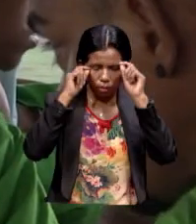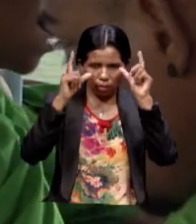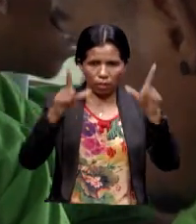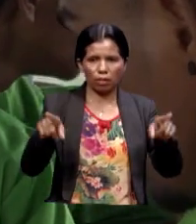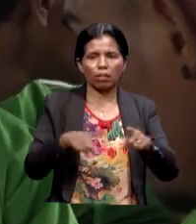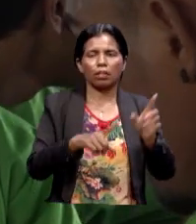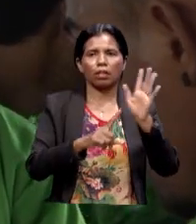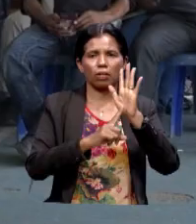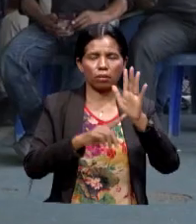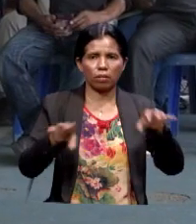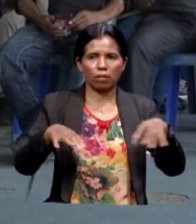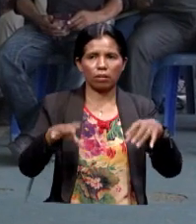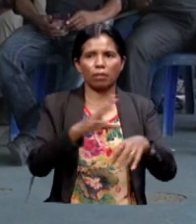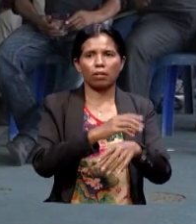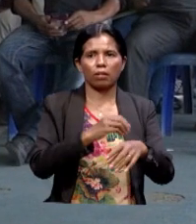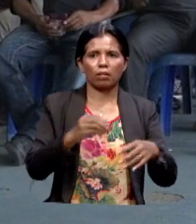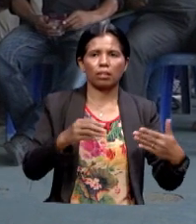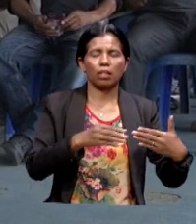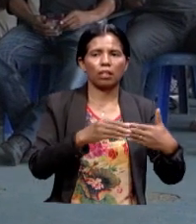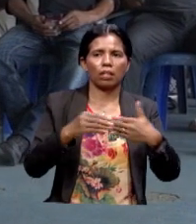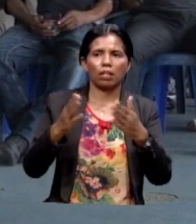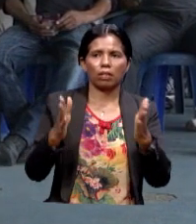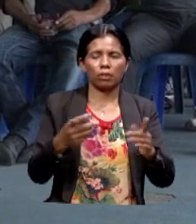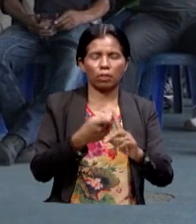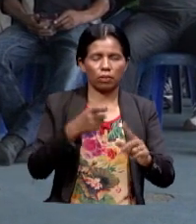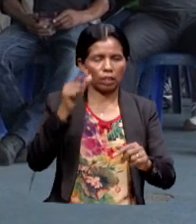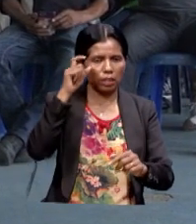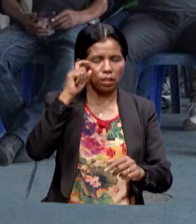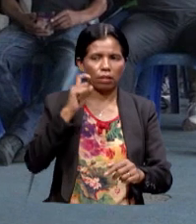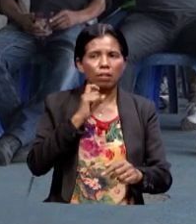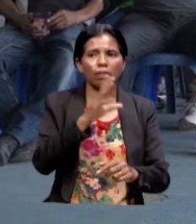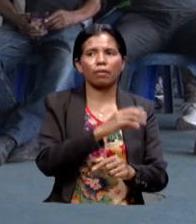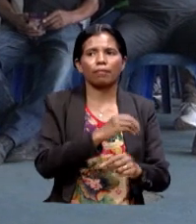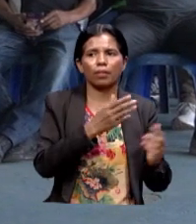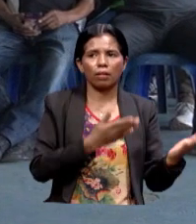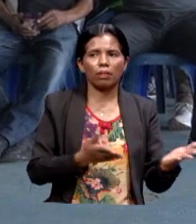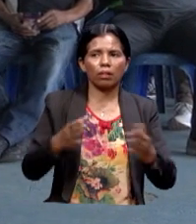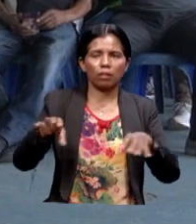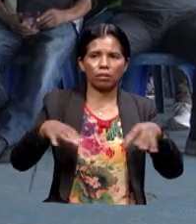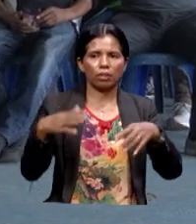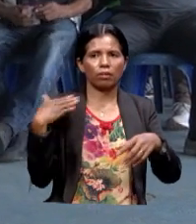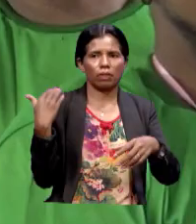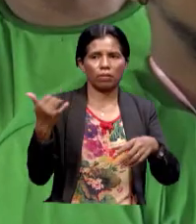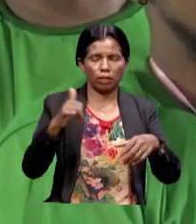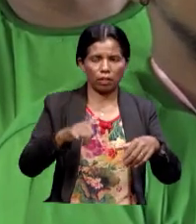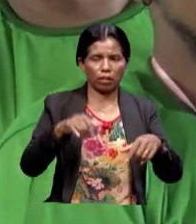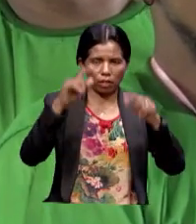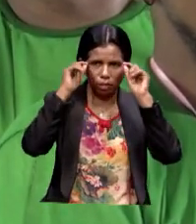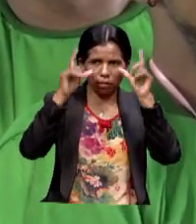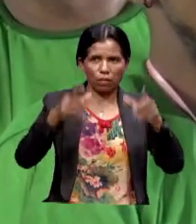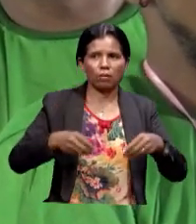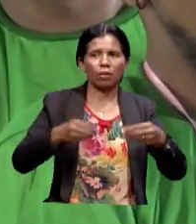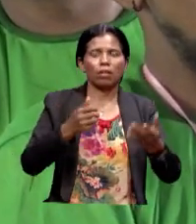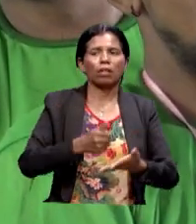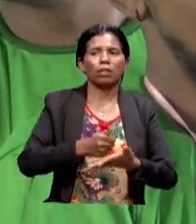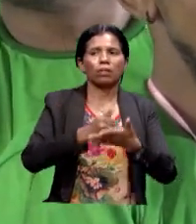se apoia serviço da semana, ne bela ideia, russi e caira laçã na Guzmão, a tu belo serviço, vas jovem sira e a Timor Larantoma, foi apoio mocho